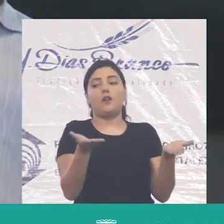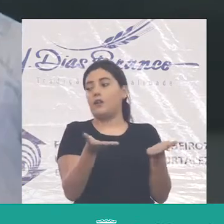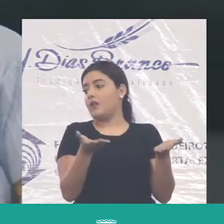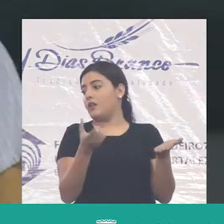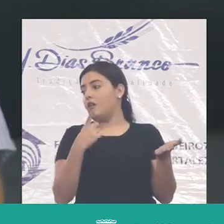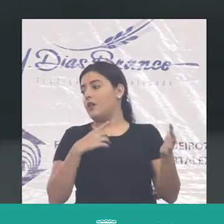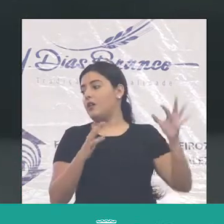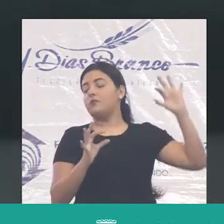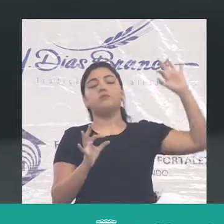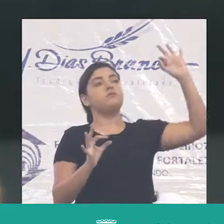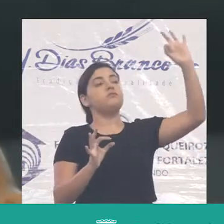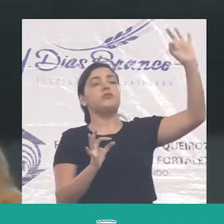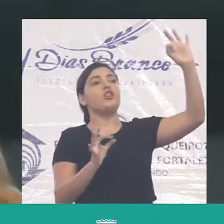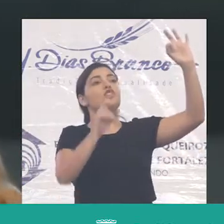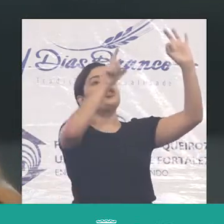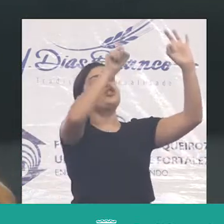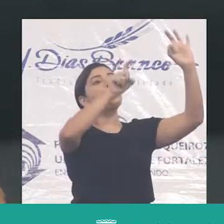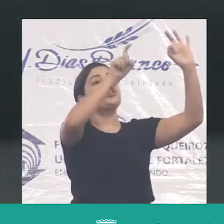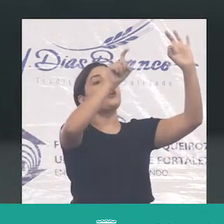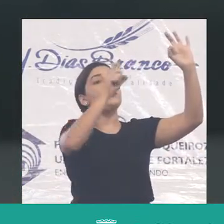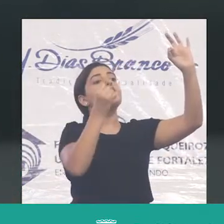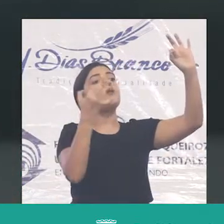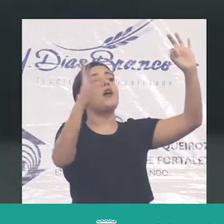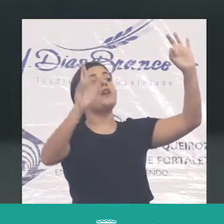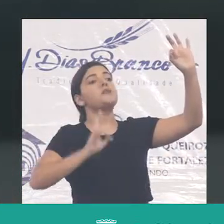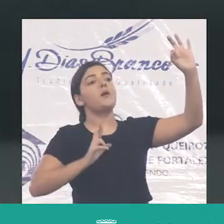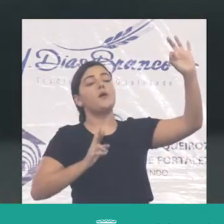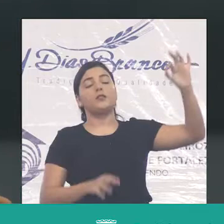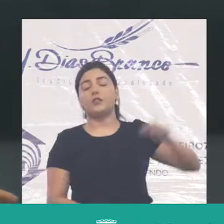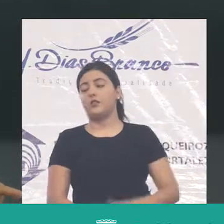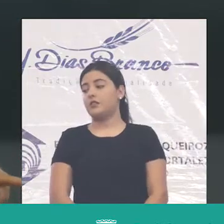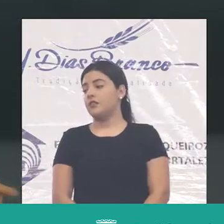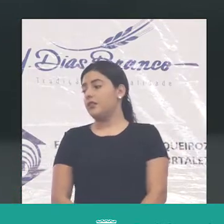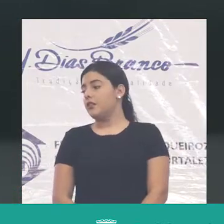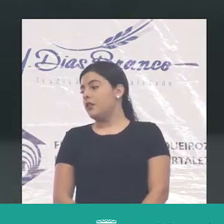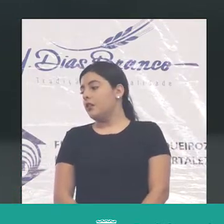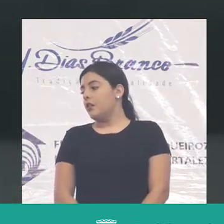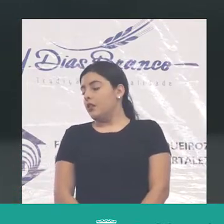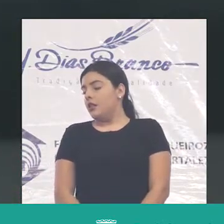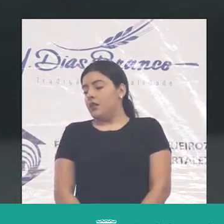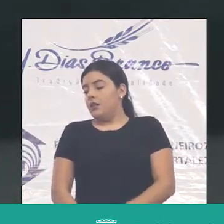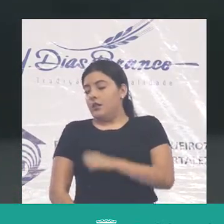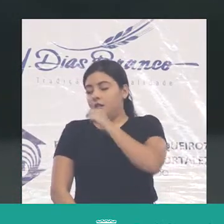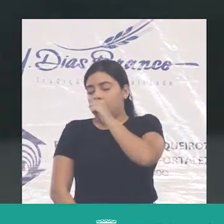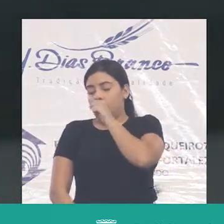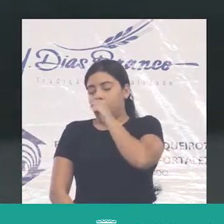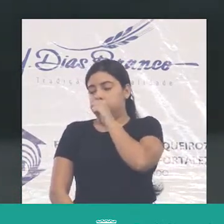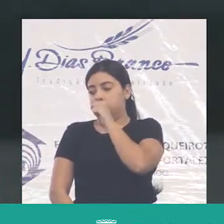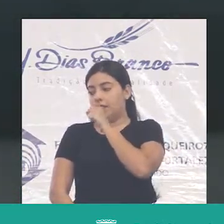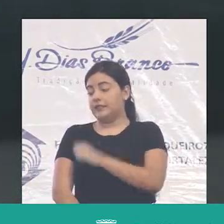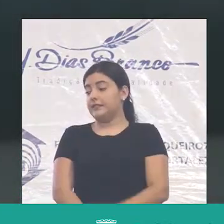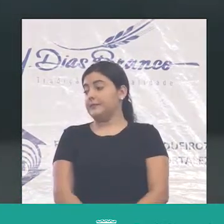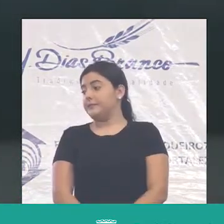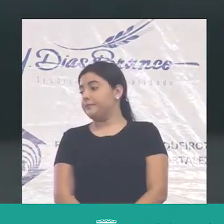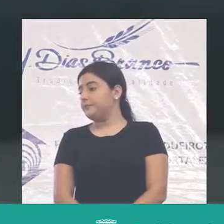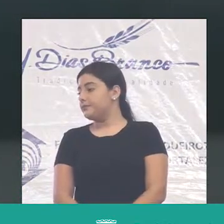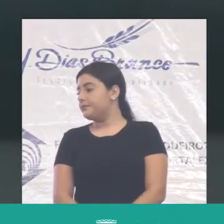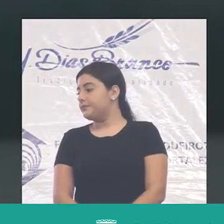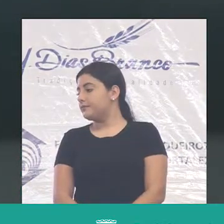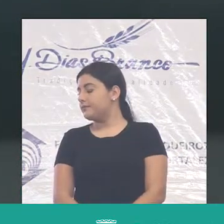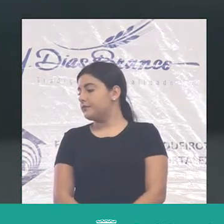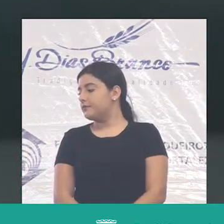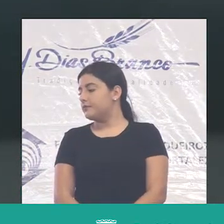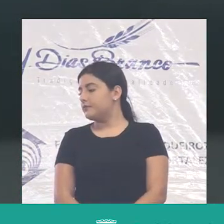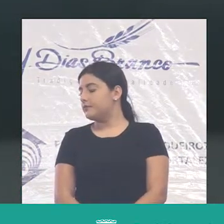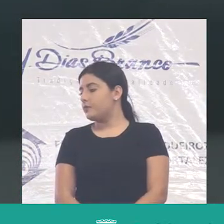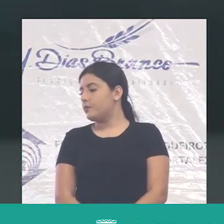lá de cima. Ele disse que a altura é 114. E ele não disse que o ângulo é quanto? 15 graus?